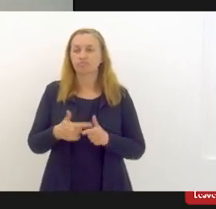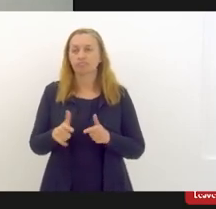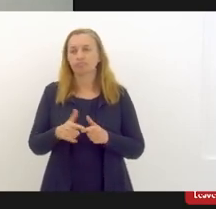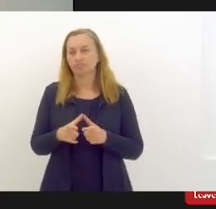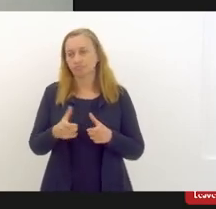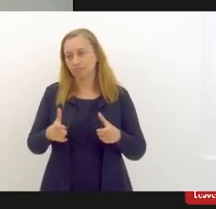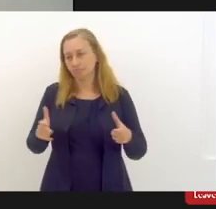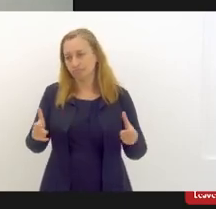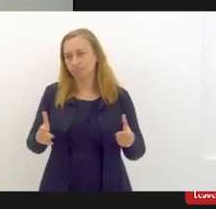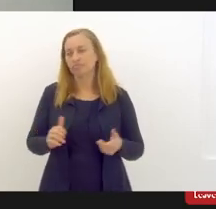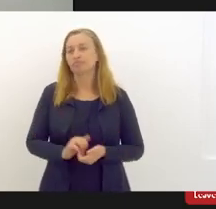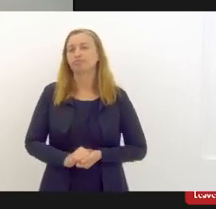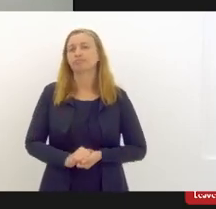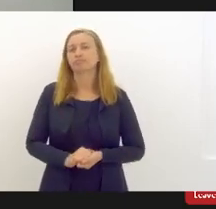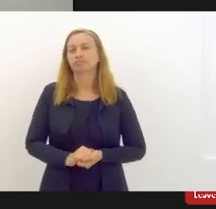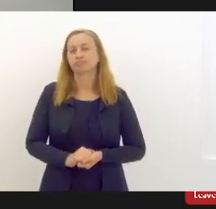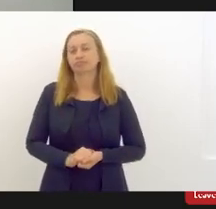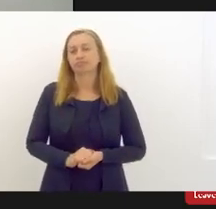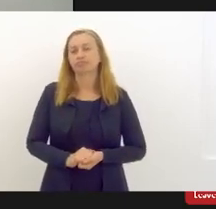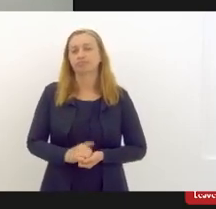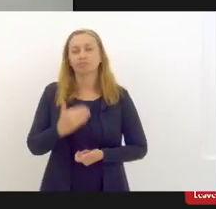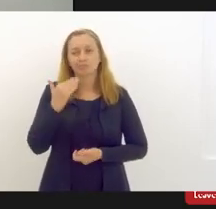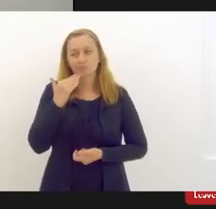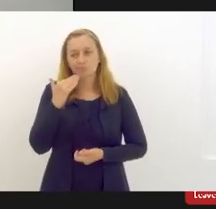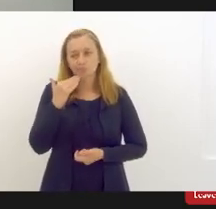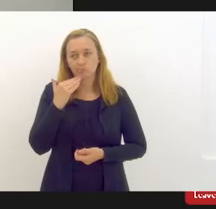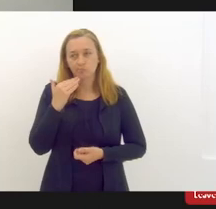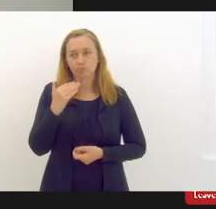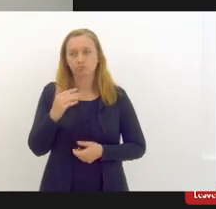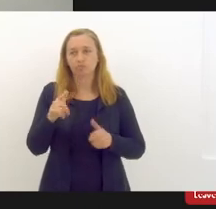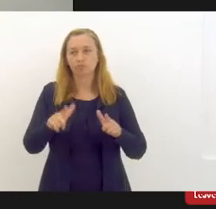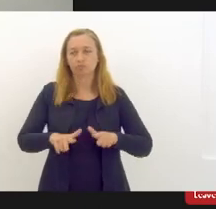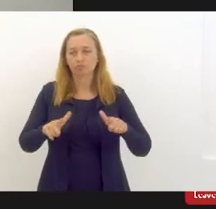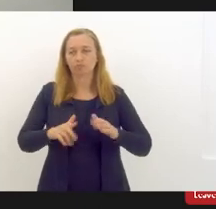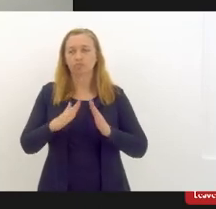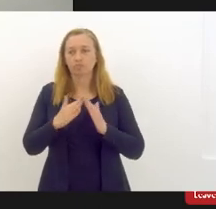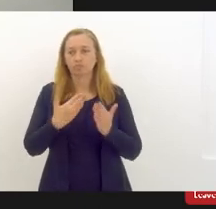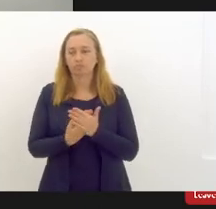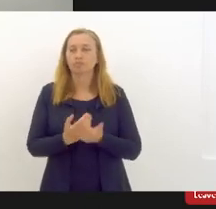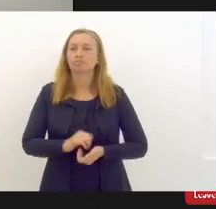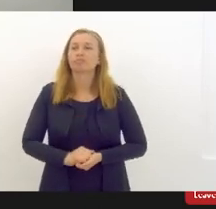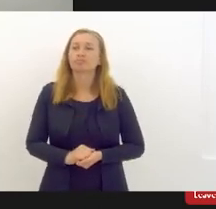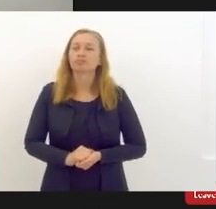disparidade, vai só aumentando essa precariedade dos espaços físicos das unidades.